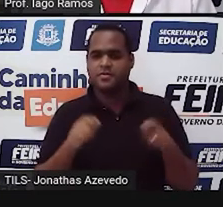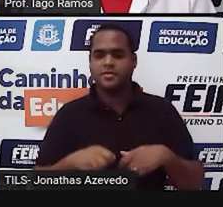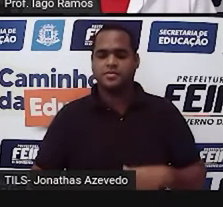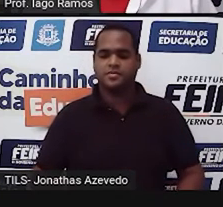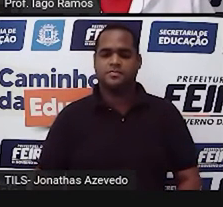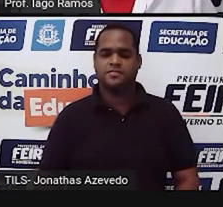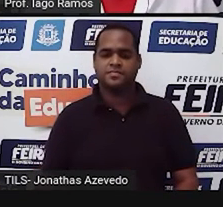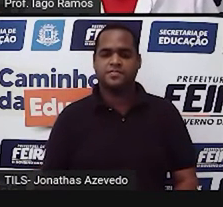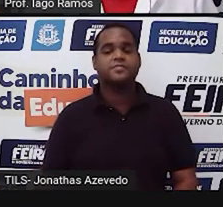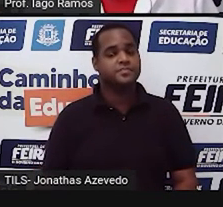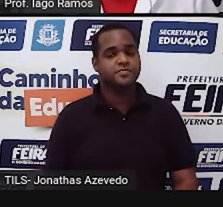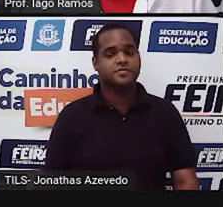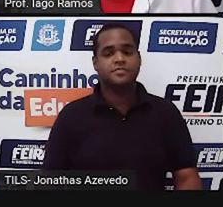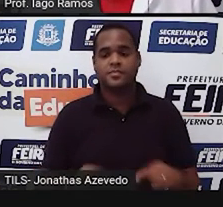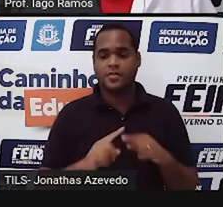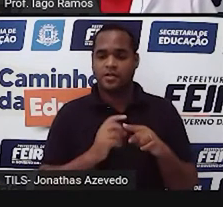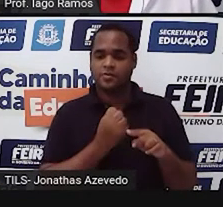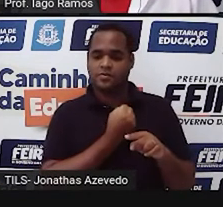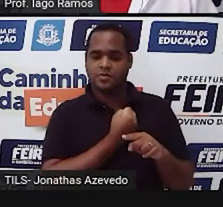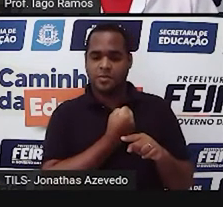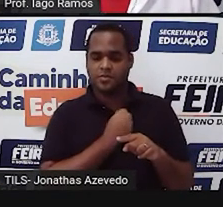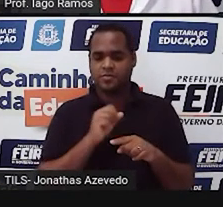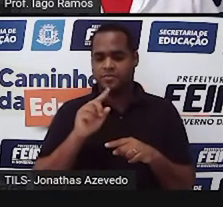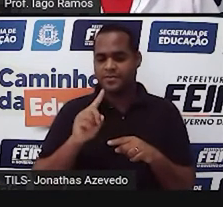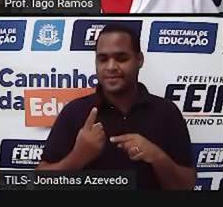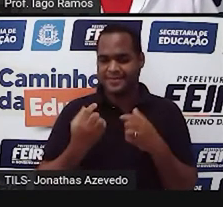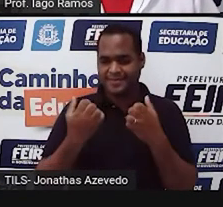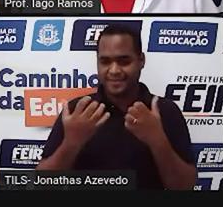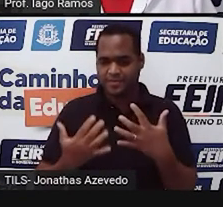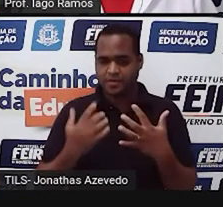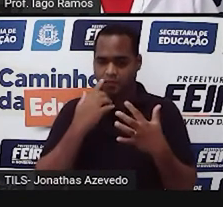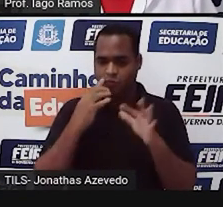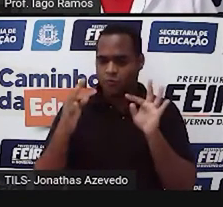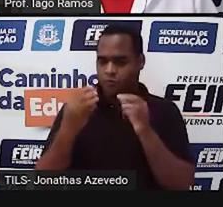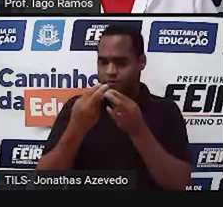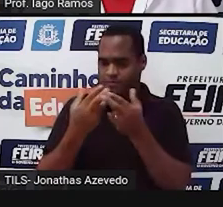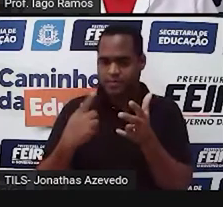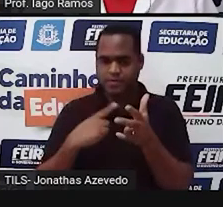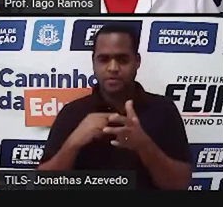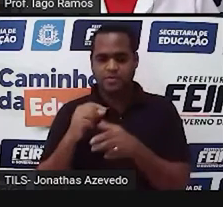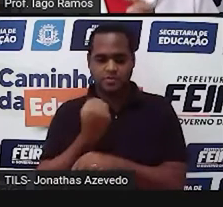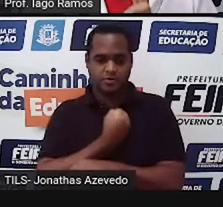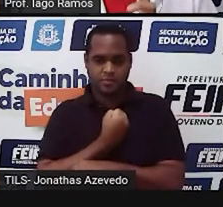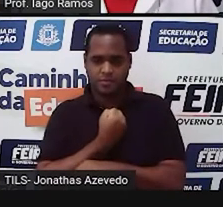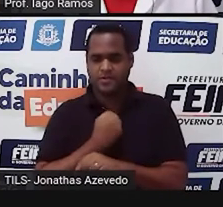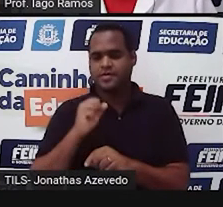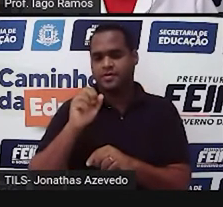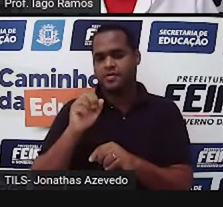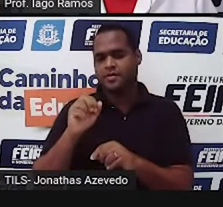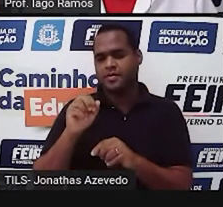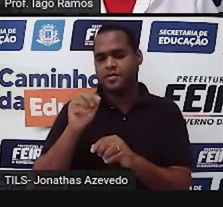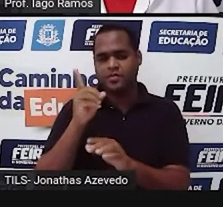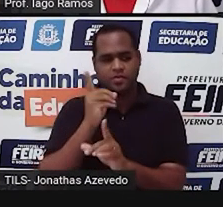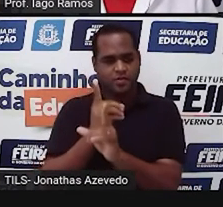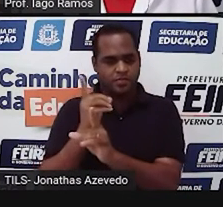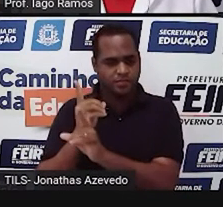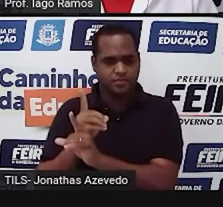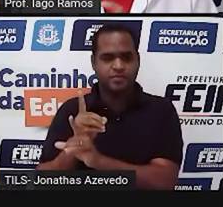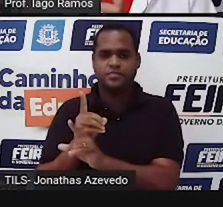é o que a gente chama de número racional né todo o número que você consegue encontrar a partir de uma fração